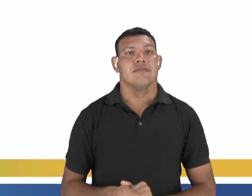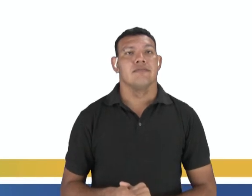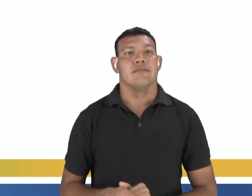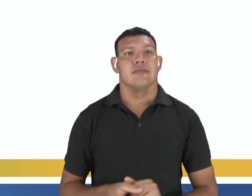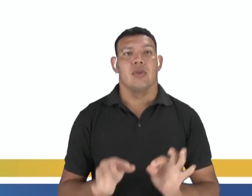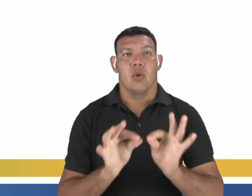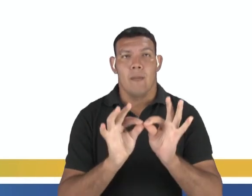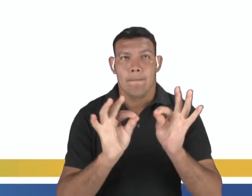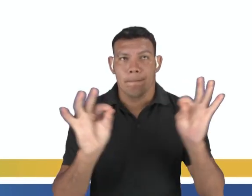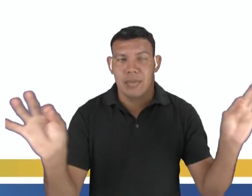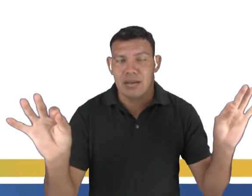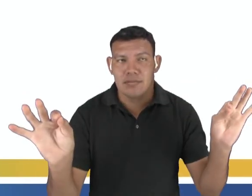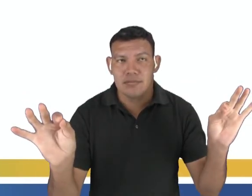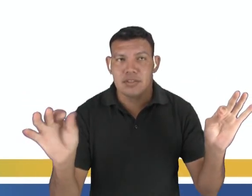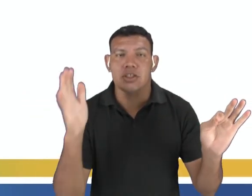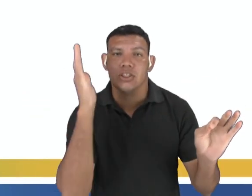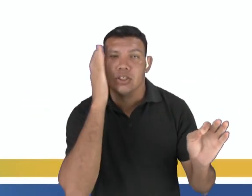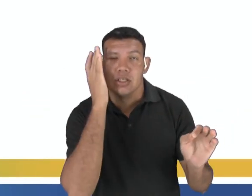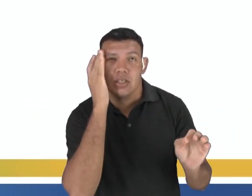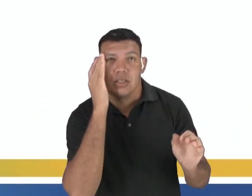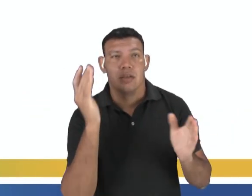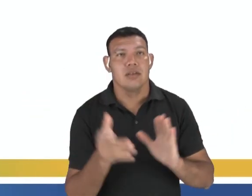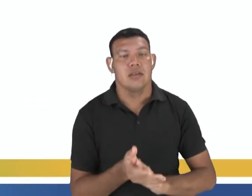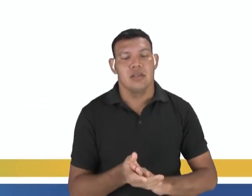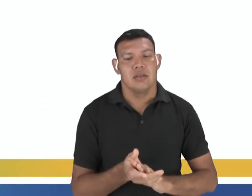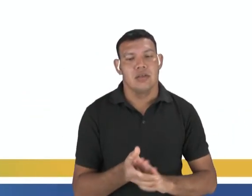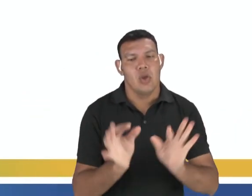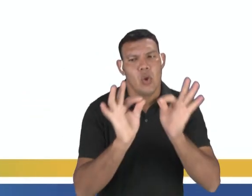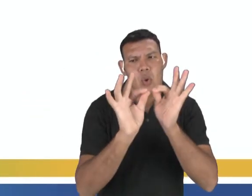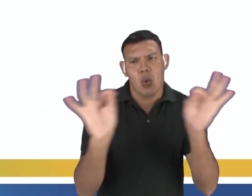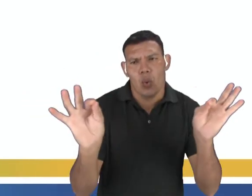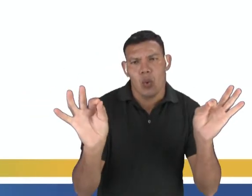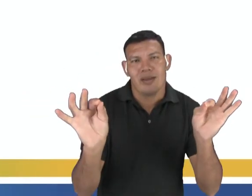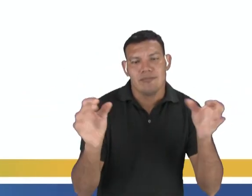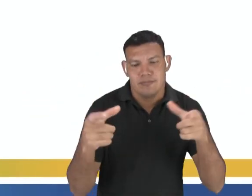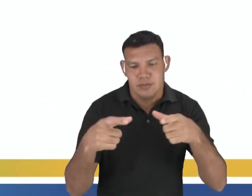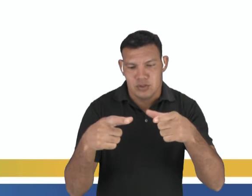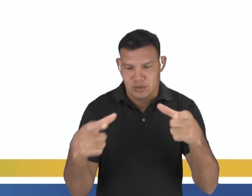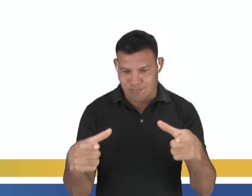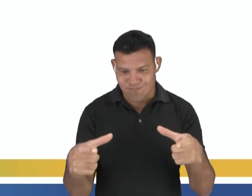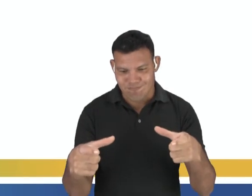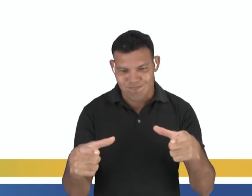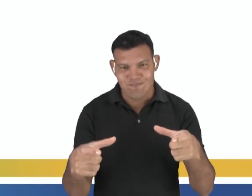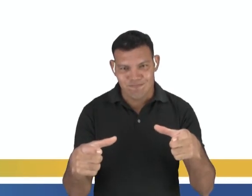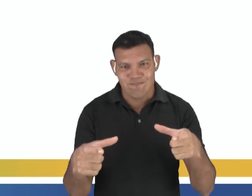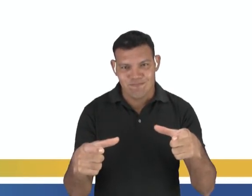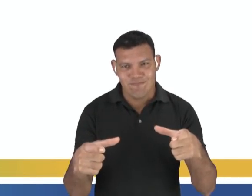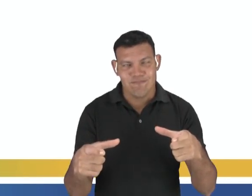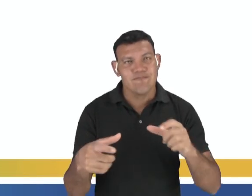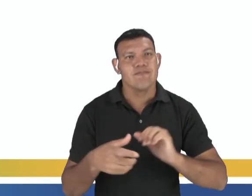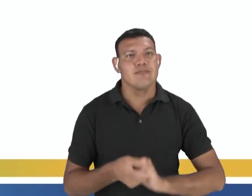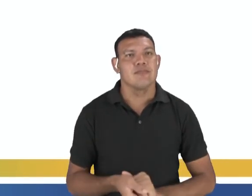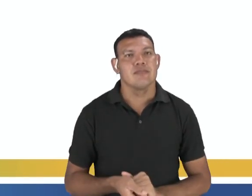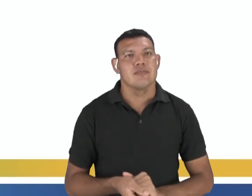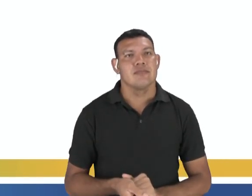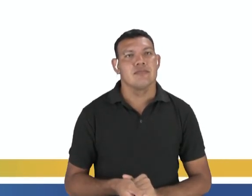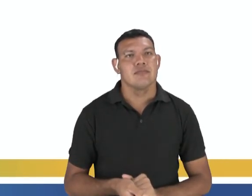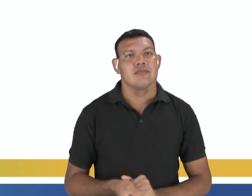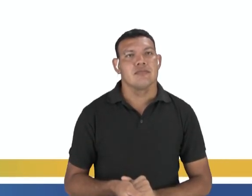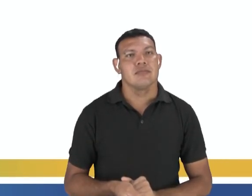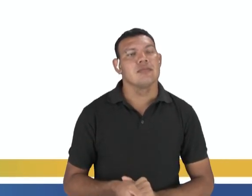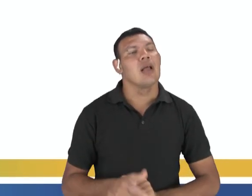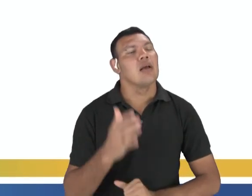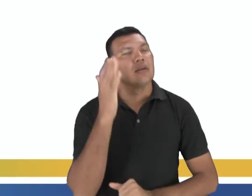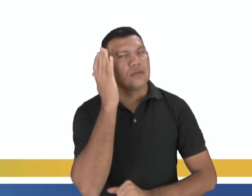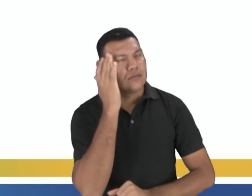preciso saber qual é o comprimento da circunferência. Quanto que é uma volta completa. Então, para me